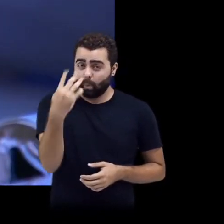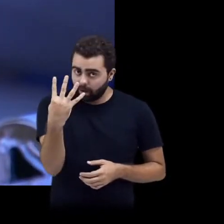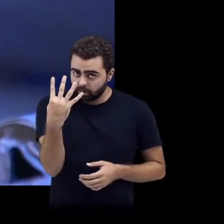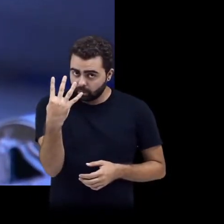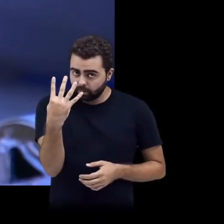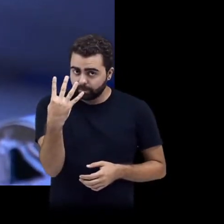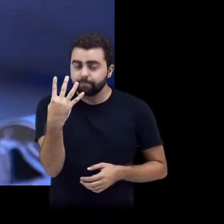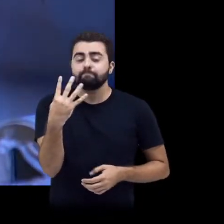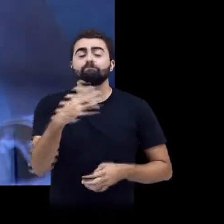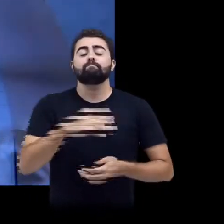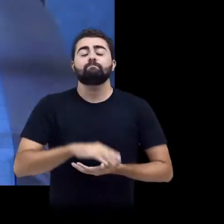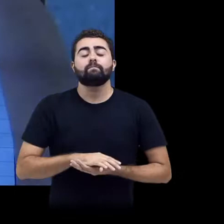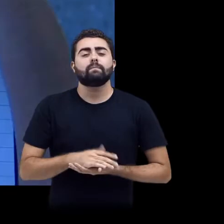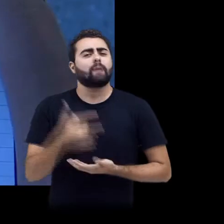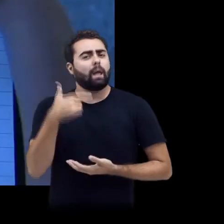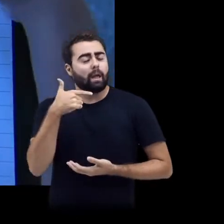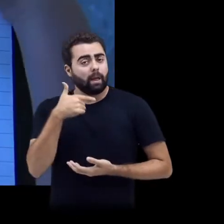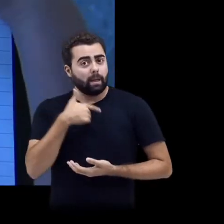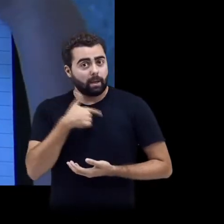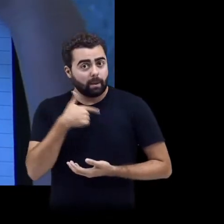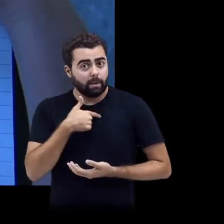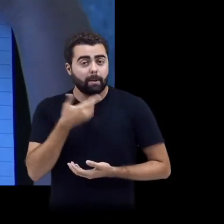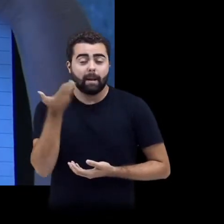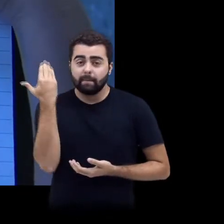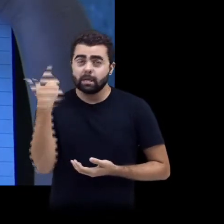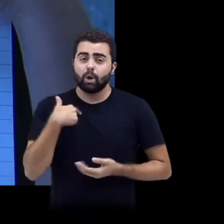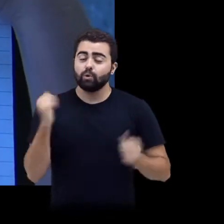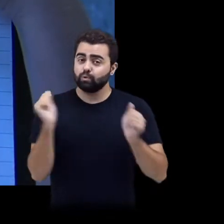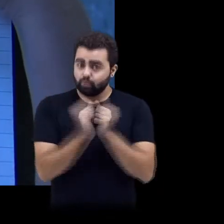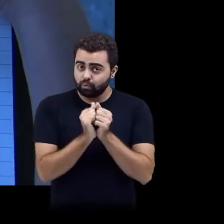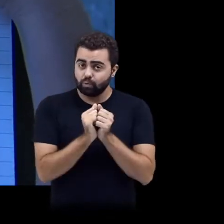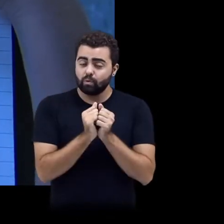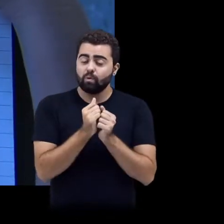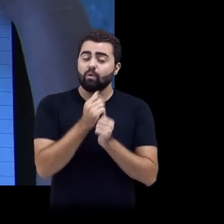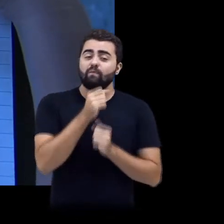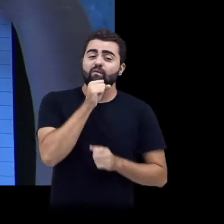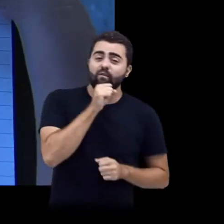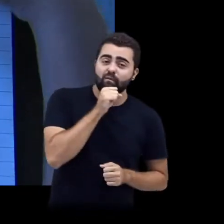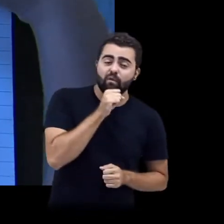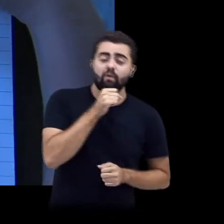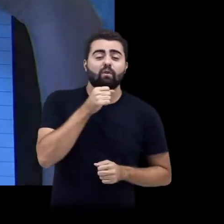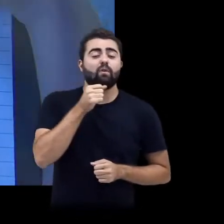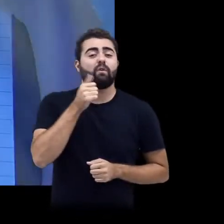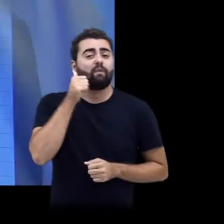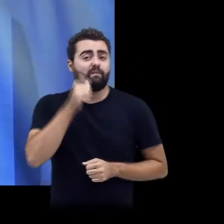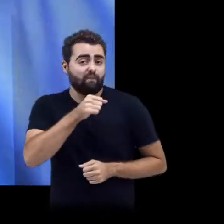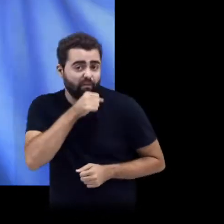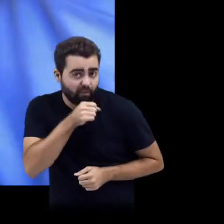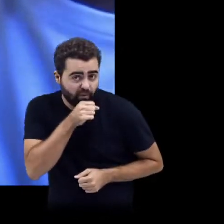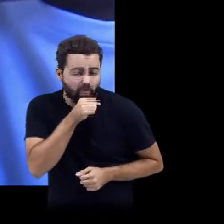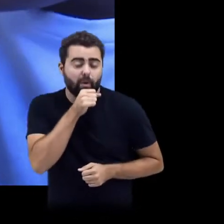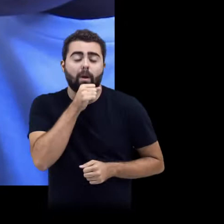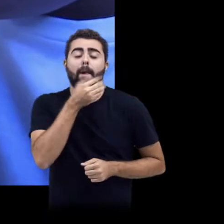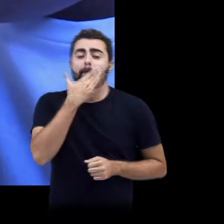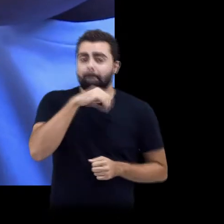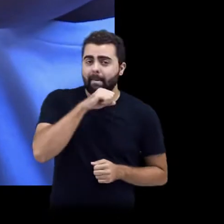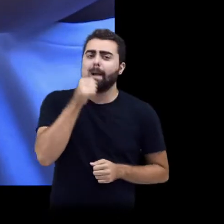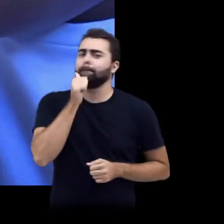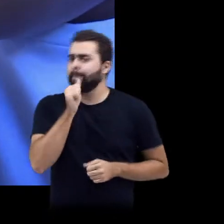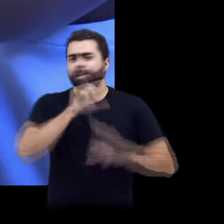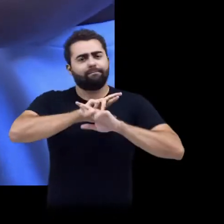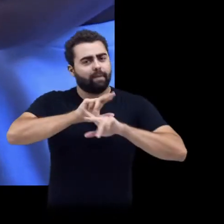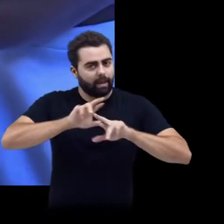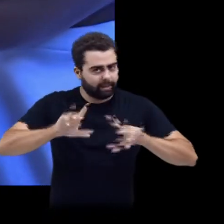1974, que eu estava com os meus avós, pai, mãe, etc.